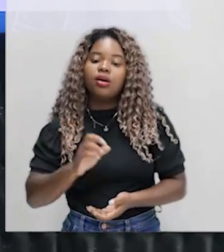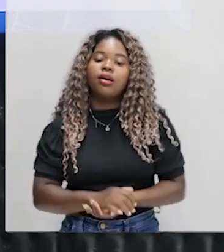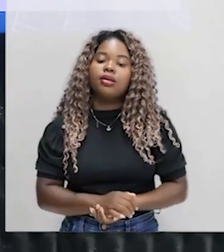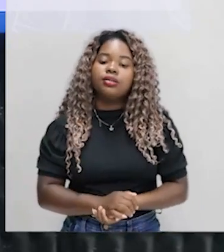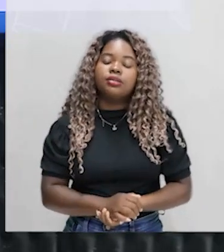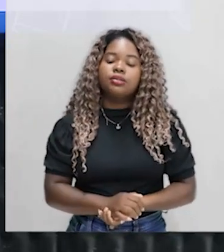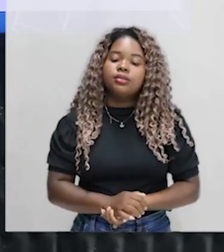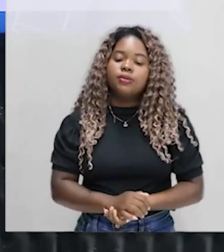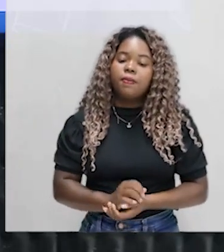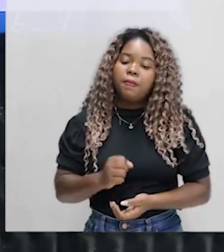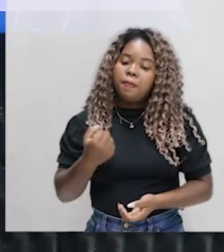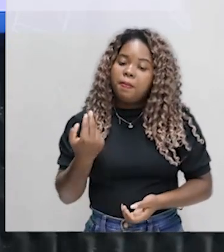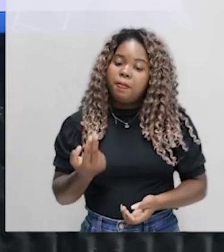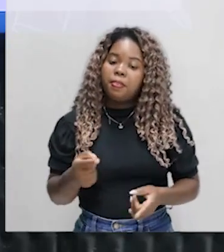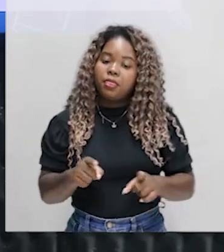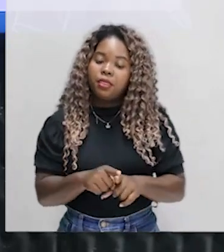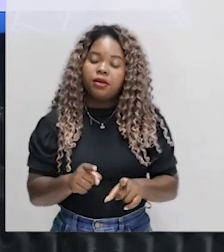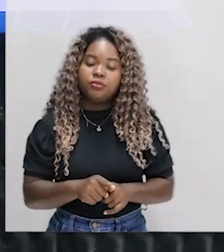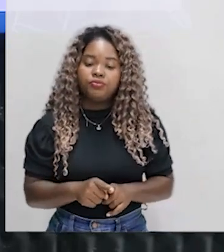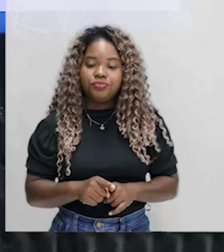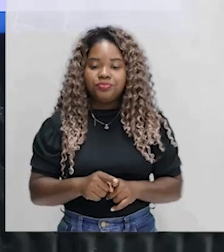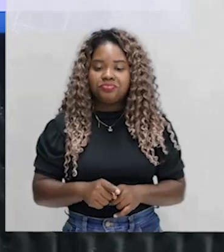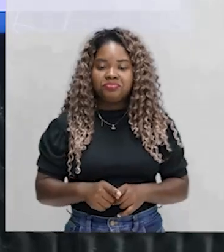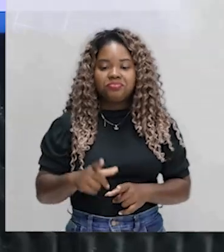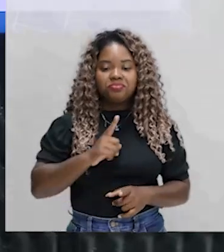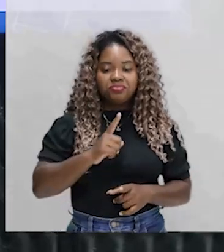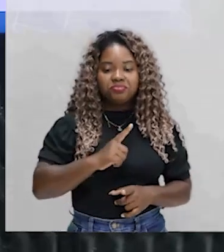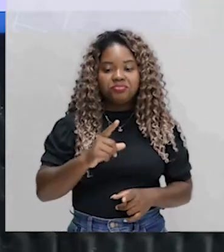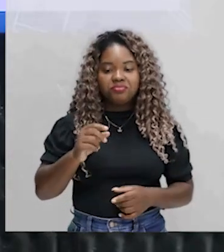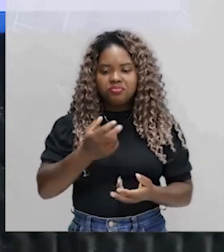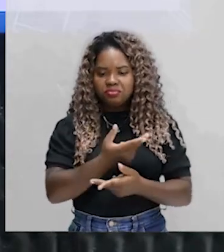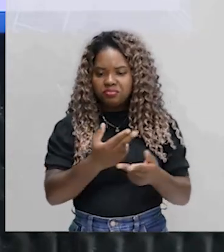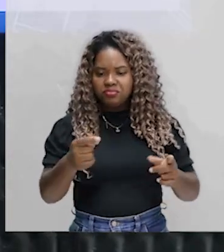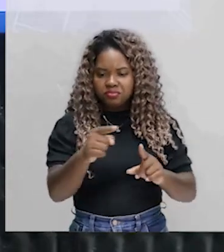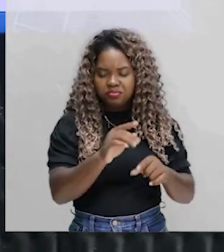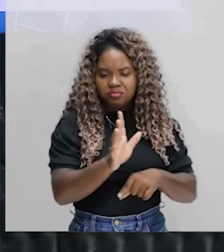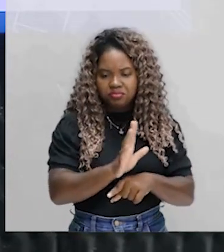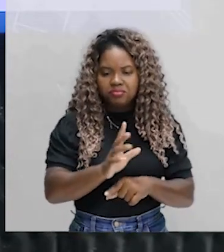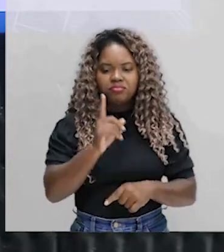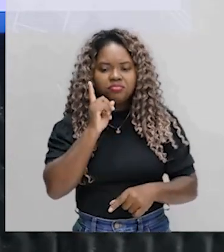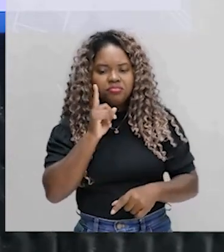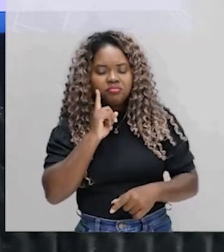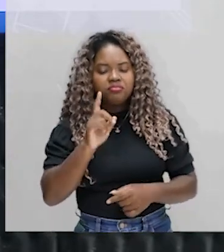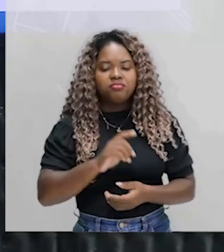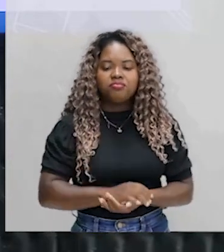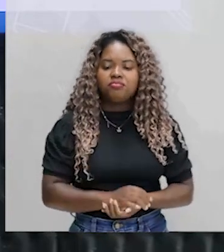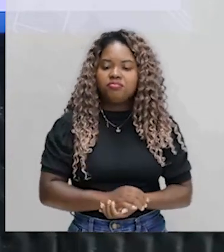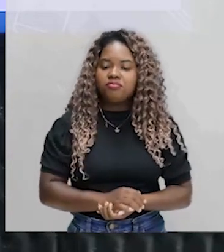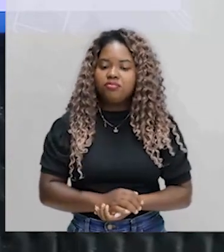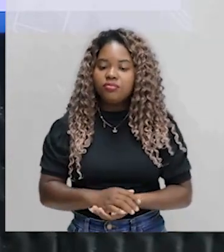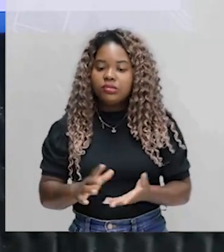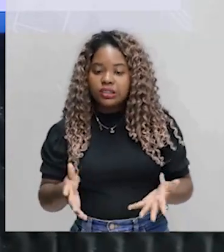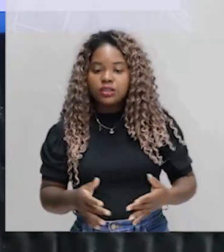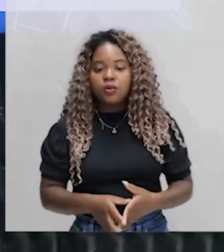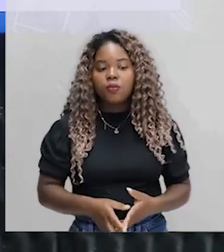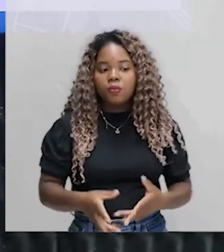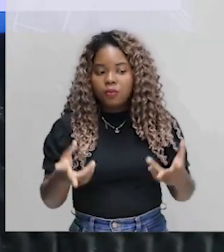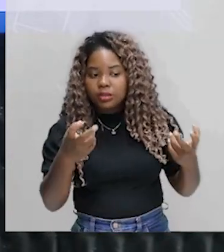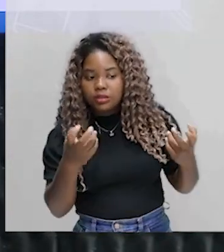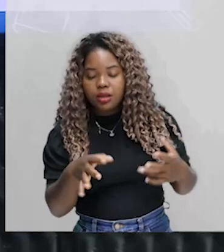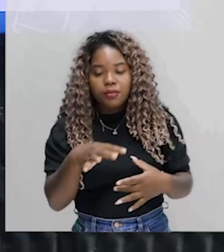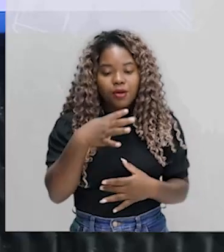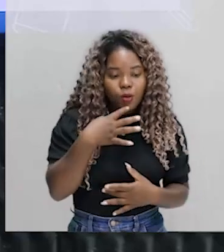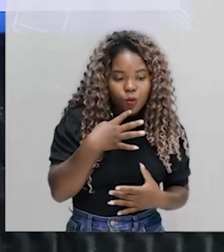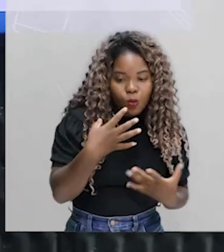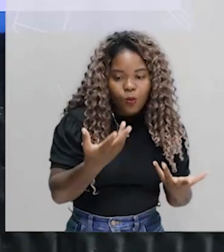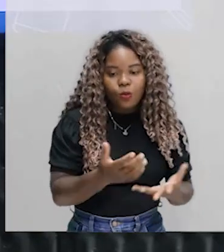moda, ou séries americanas, né? Então, acaba se familiarizando